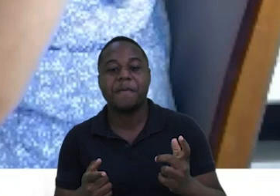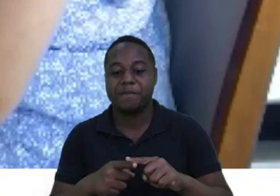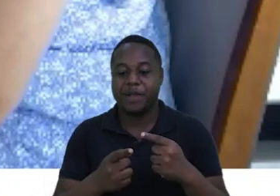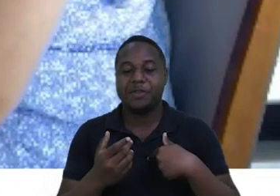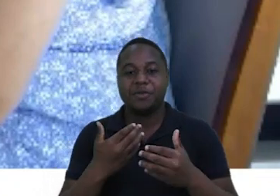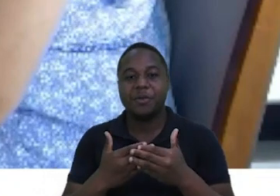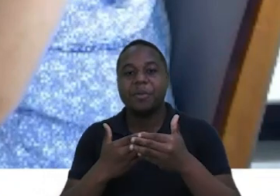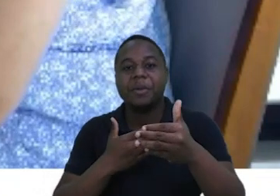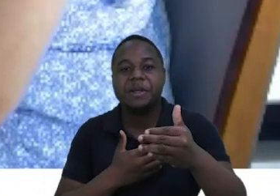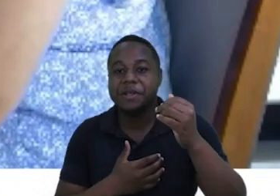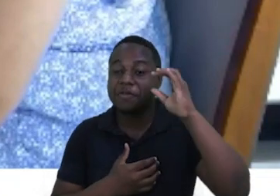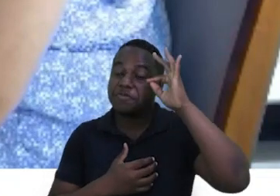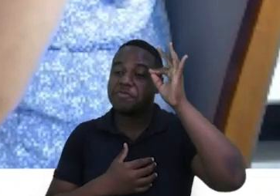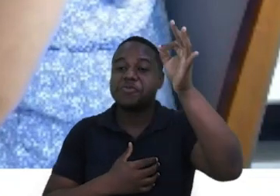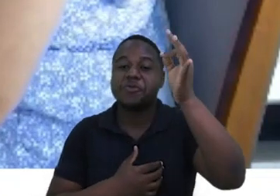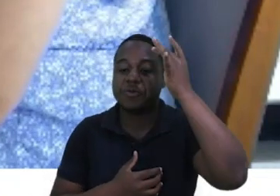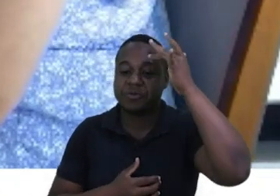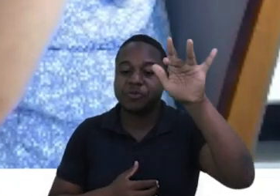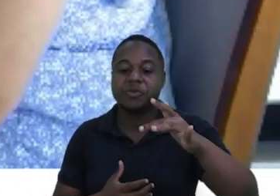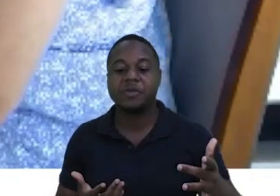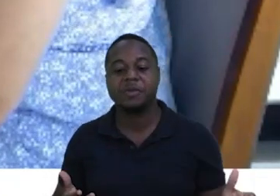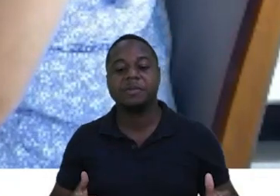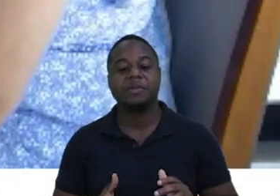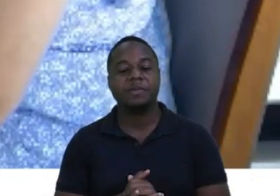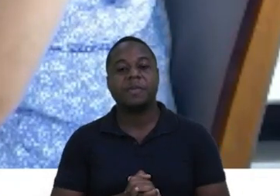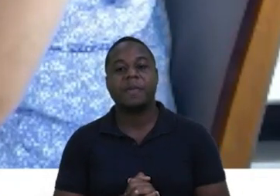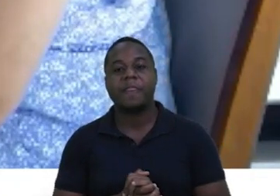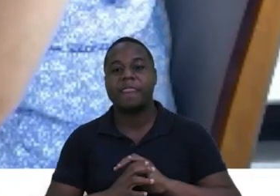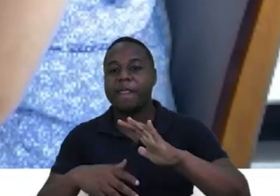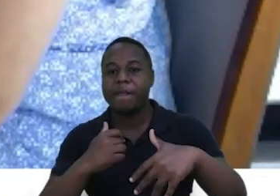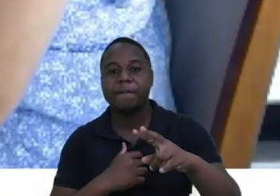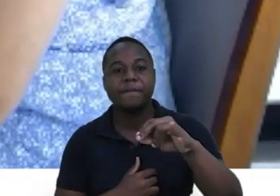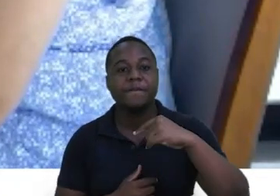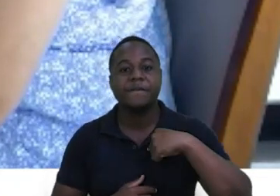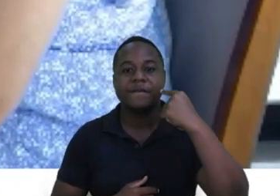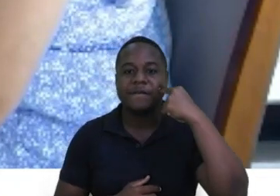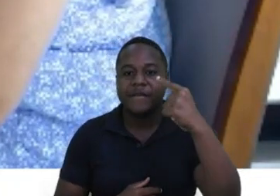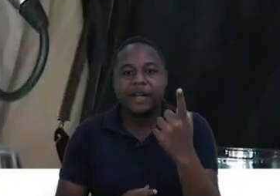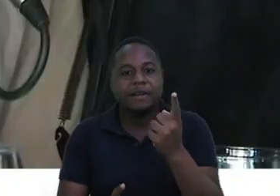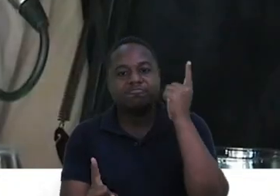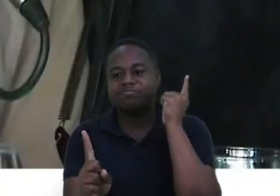começando, um dia eu chego lá... E aí essa pedra cantada, né? E aí a gente se